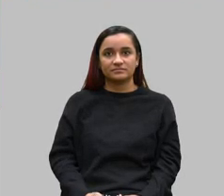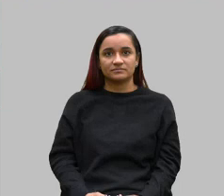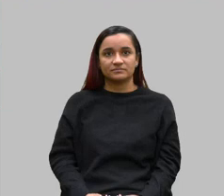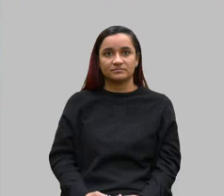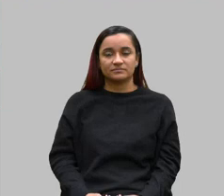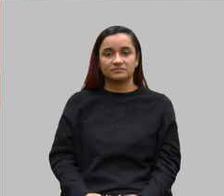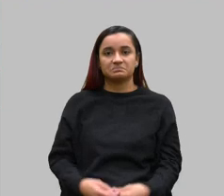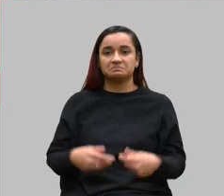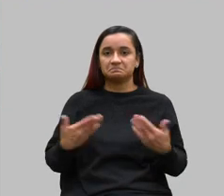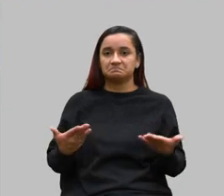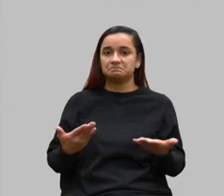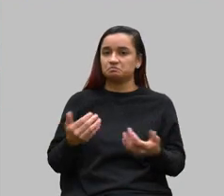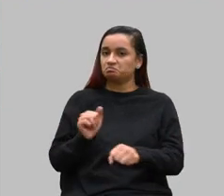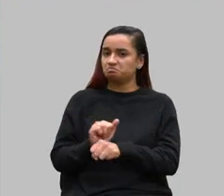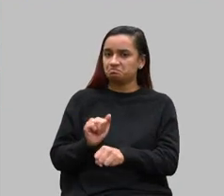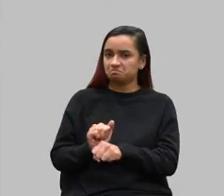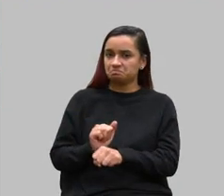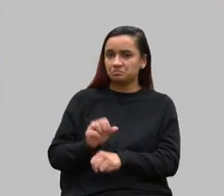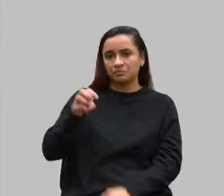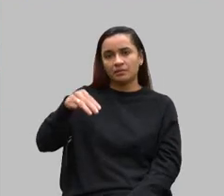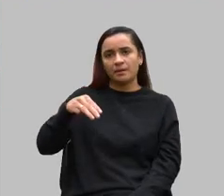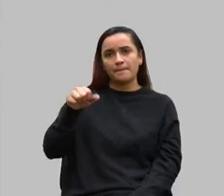Senor Maurício já está